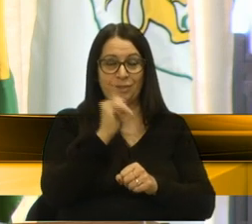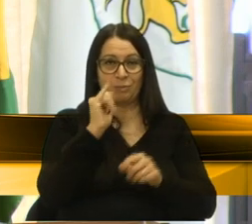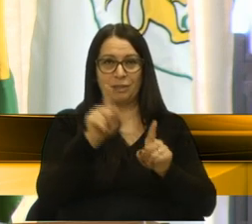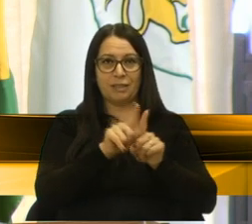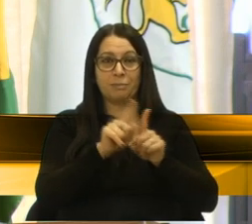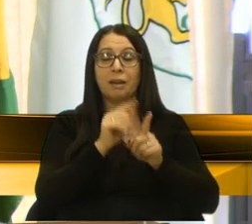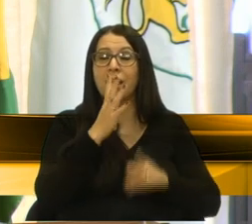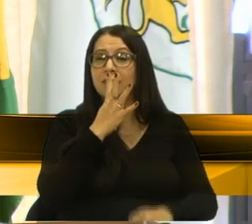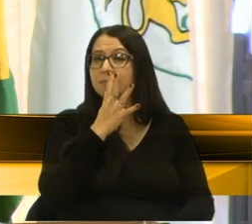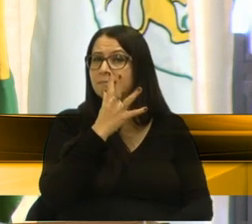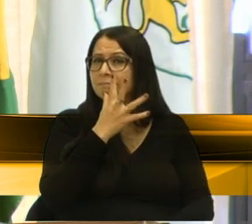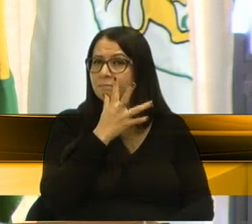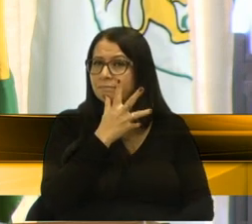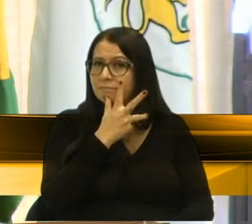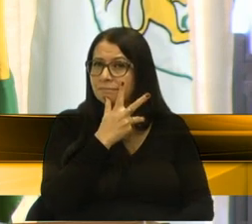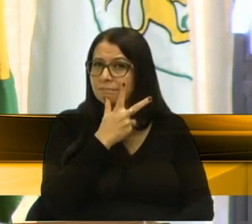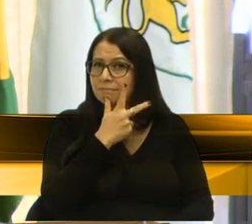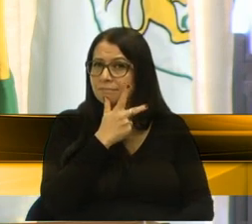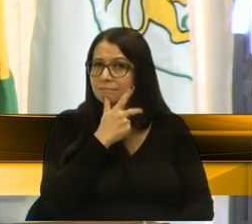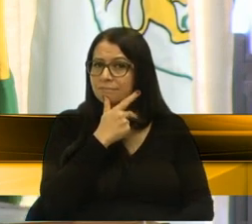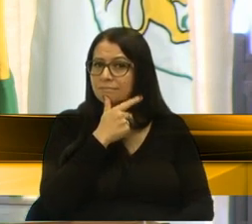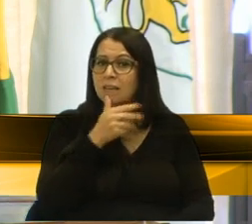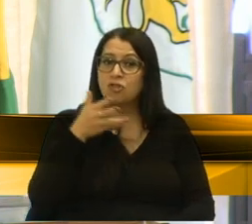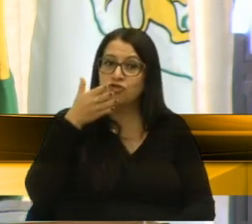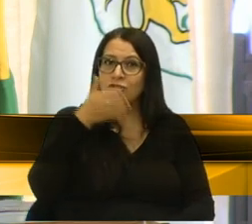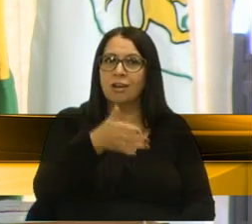a demora na chegada dos ônibus.